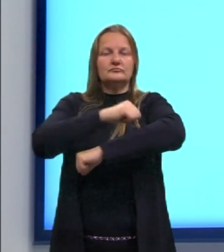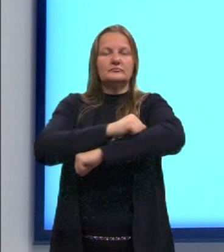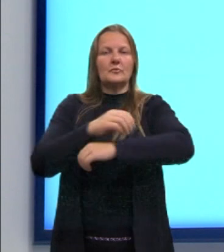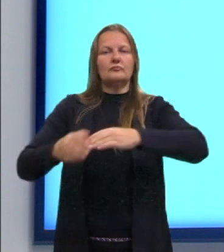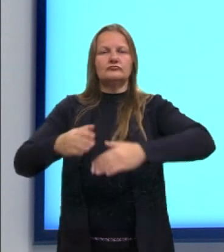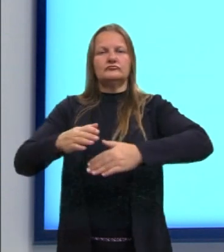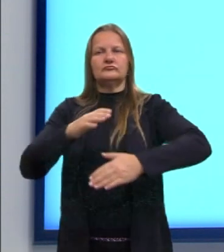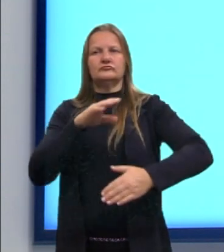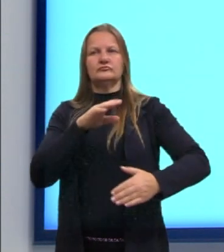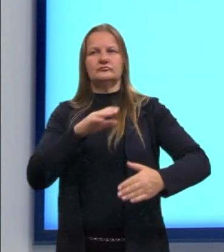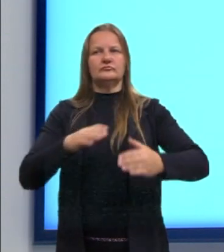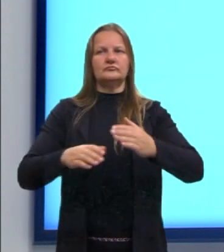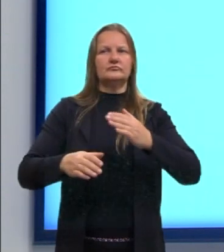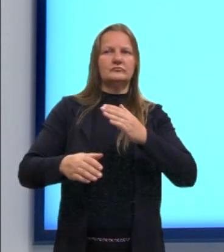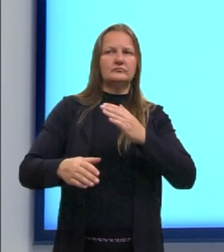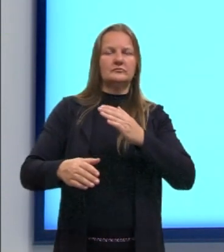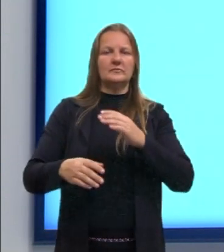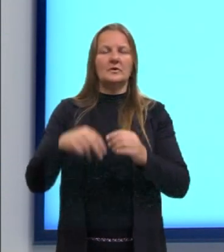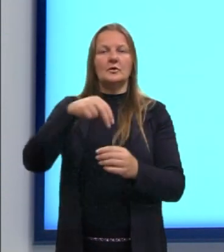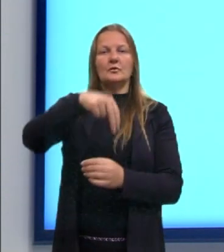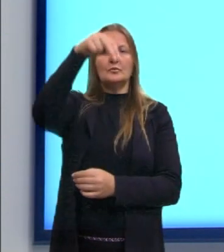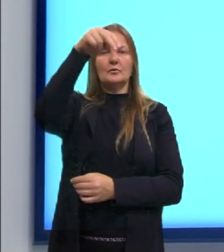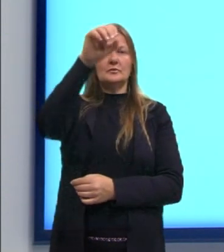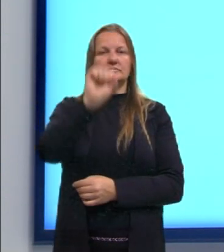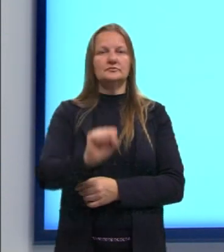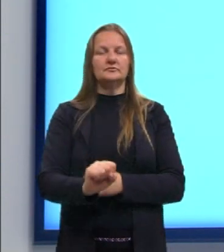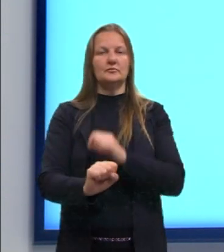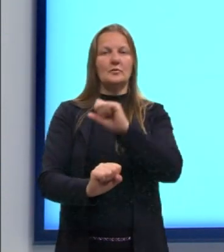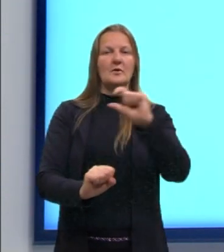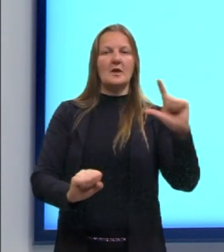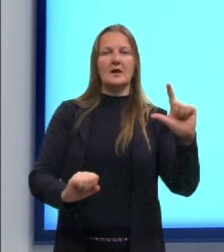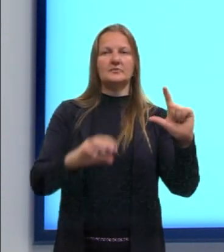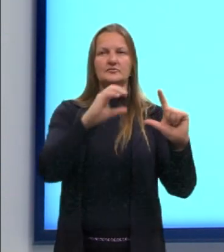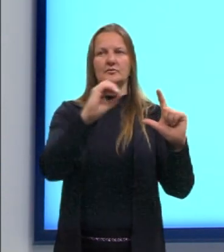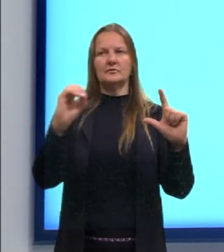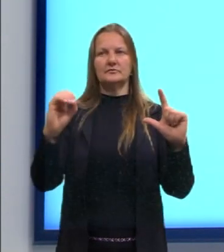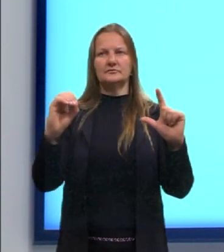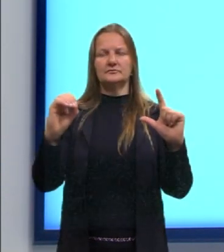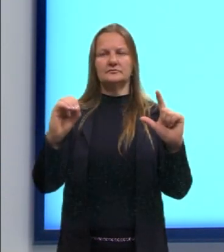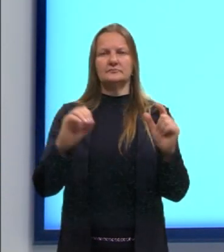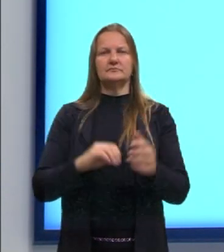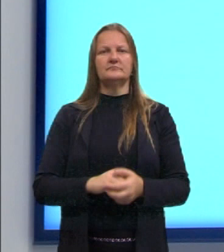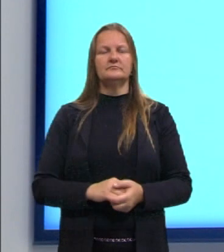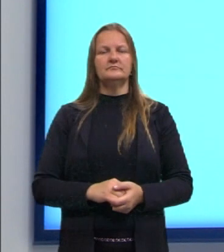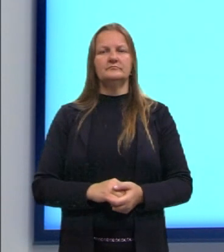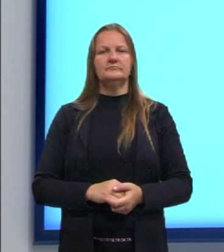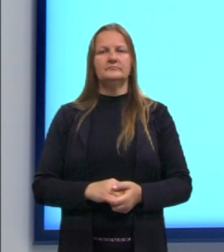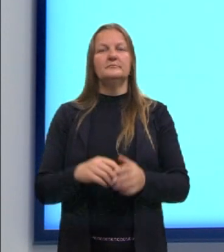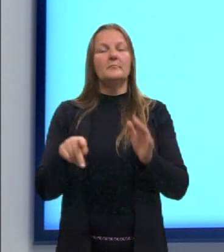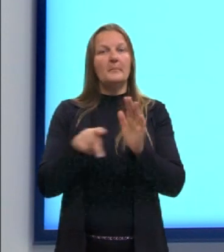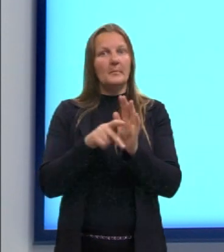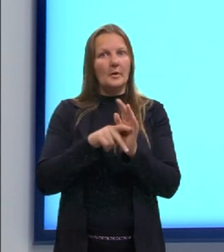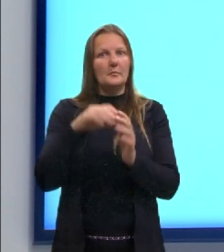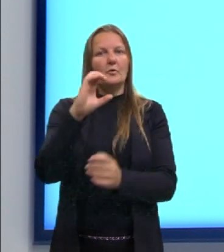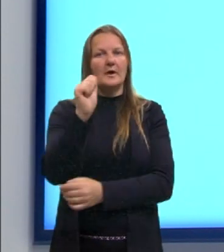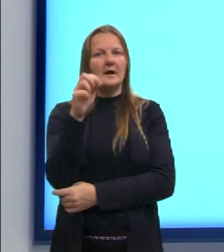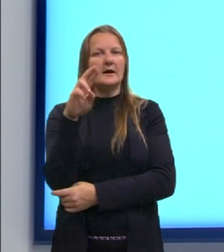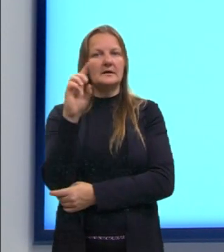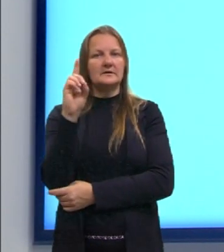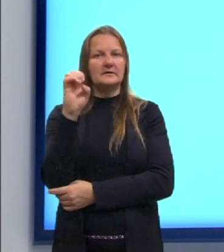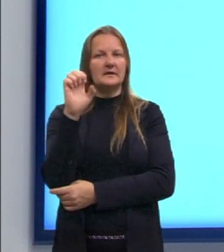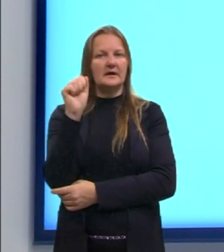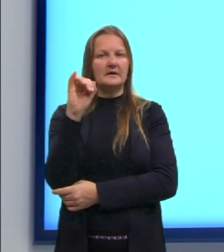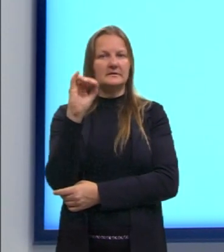nós temos as direções, né, norte, sul, leste e oeste, né, relacionados ali com os pontos cardeais, que vai